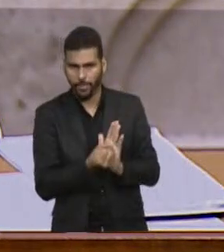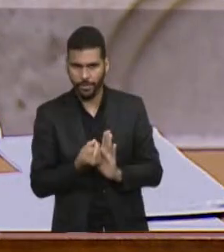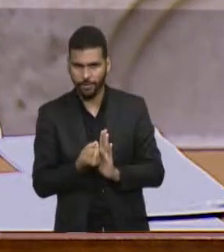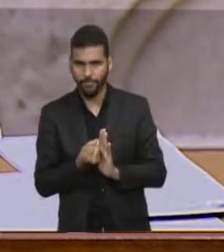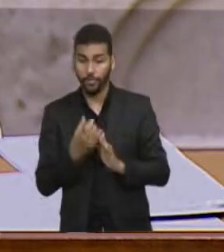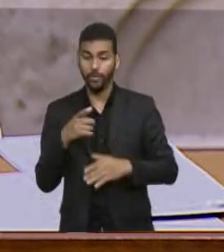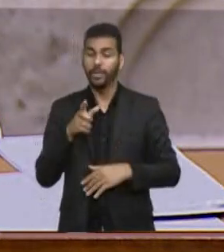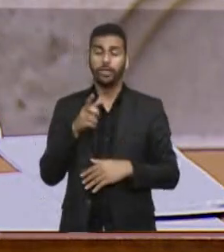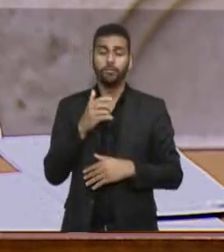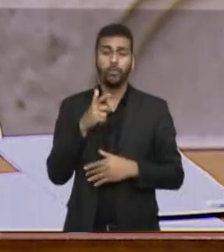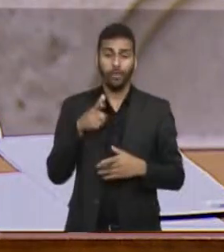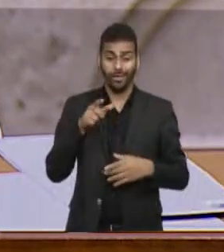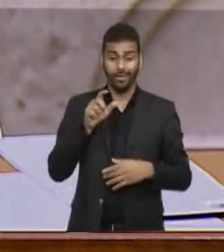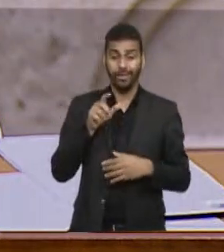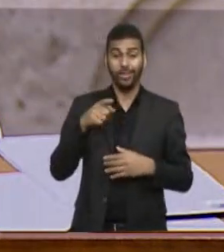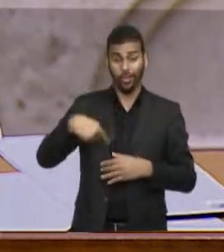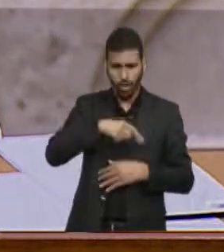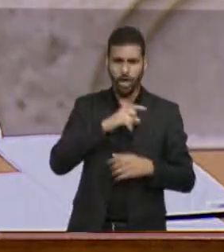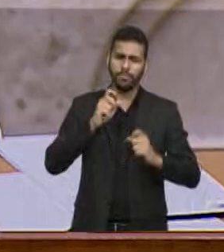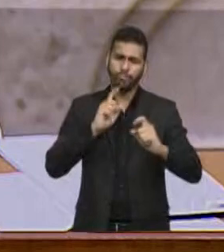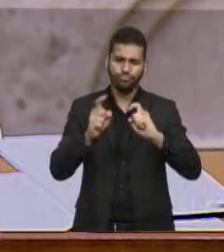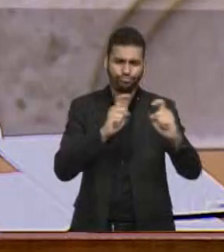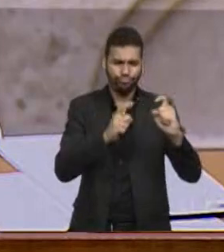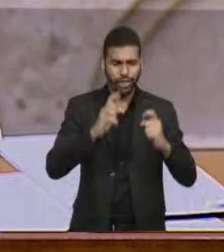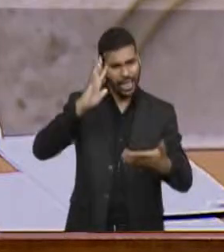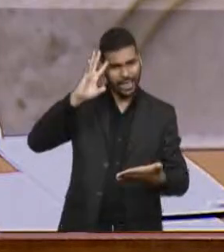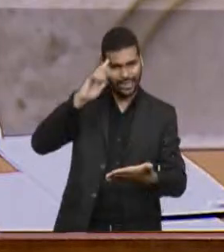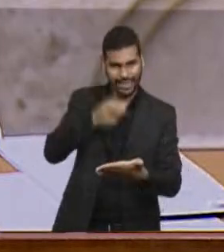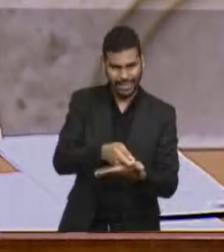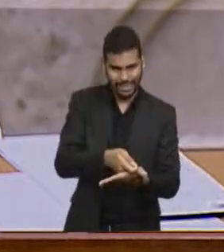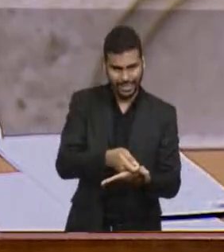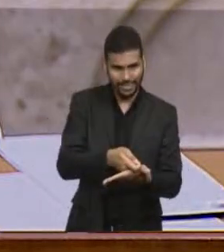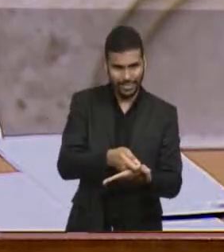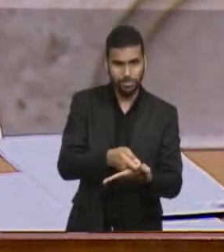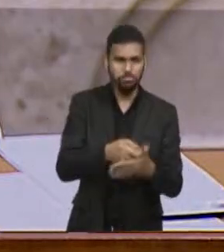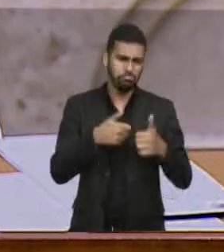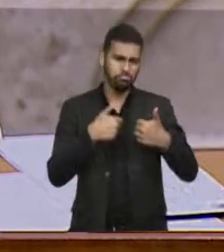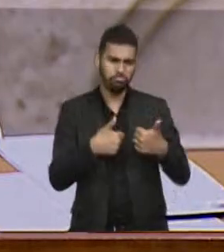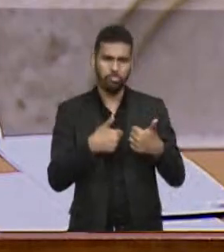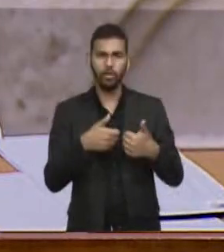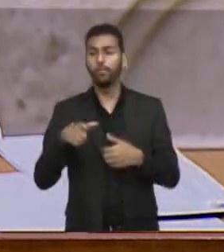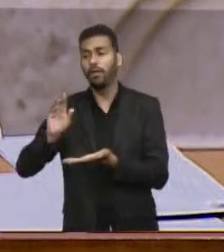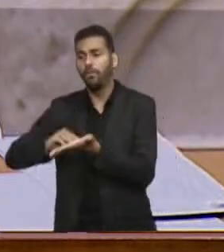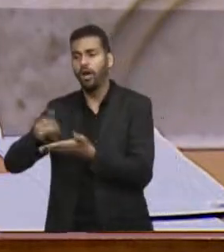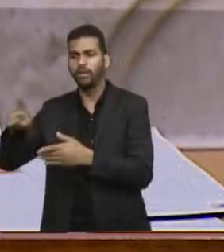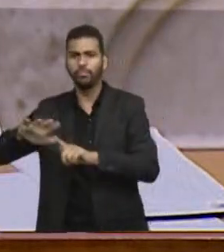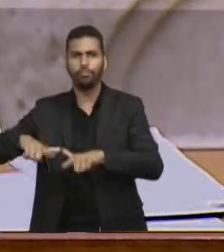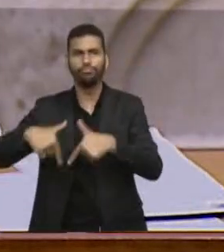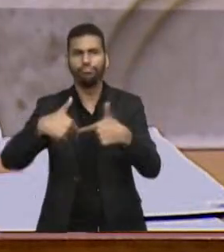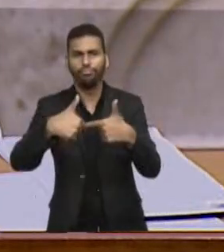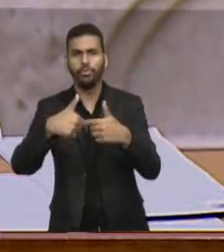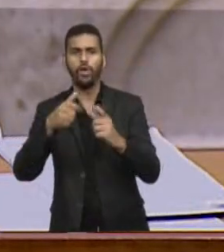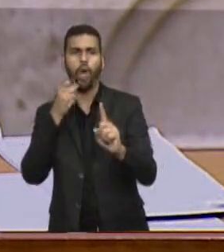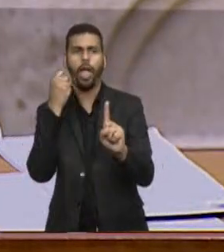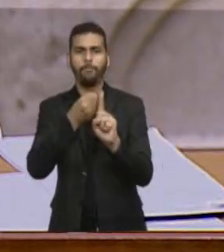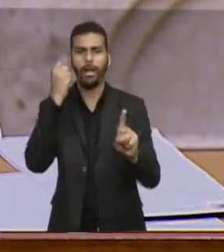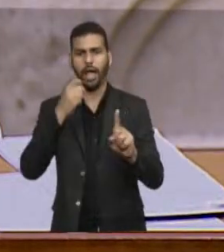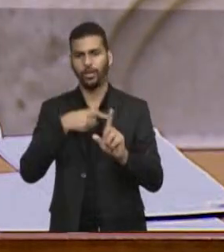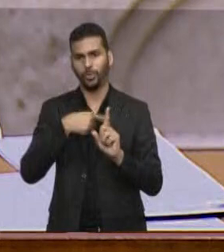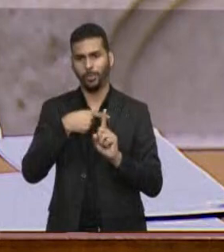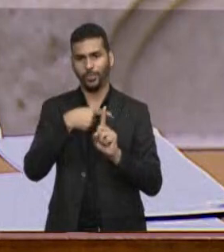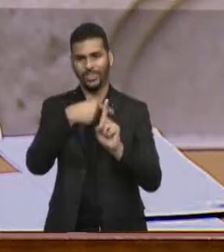aqui deliberarmos aqui outra coisa é a realidade ser alterada sofrer um impacto positivo